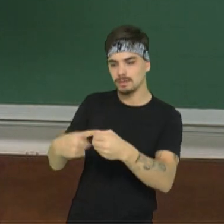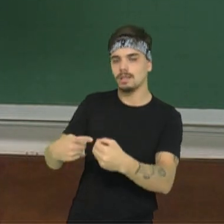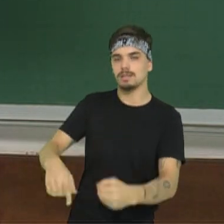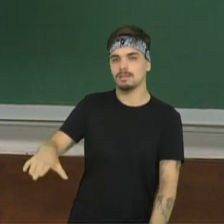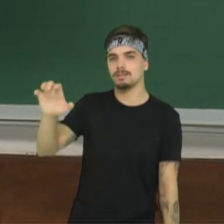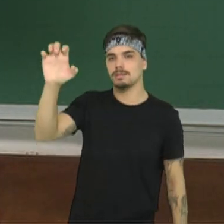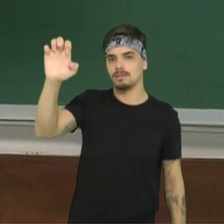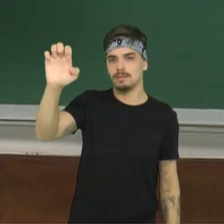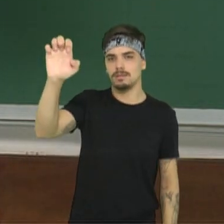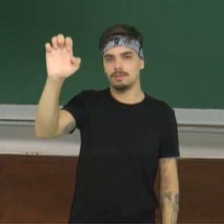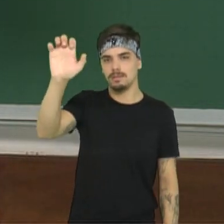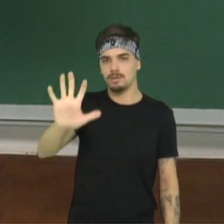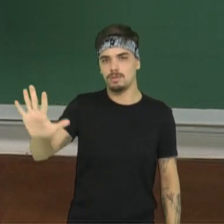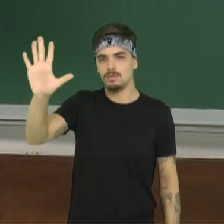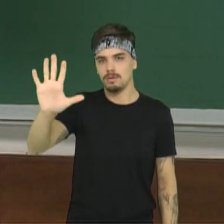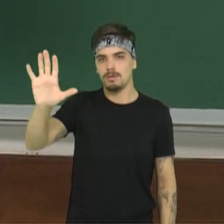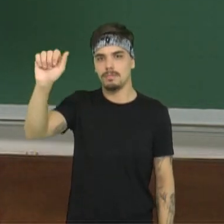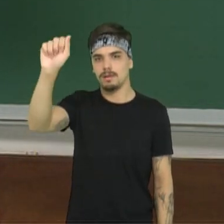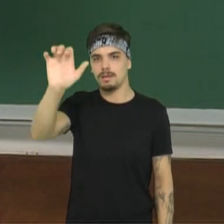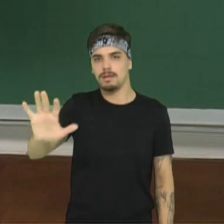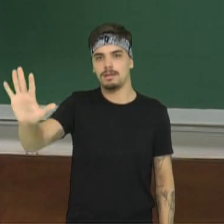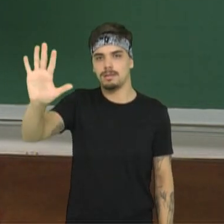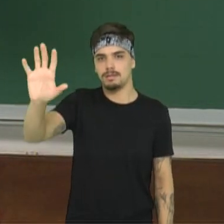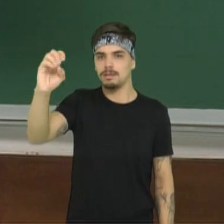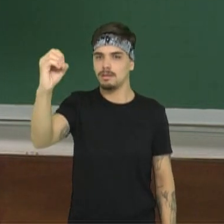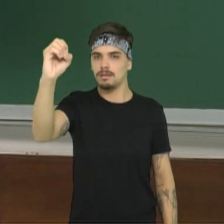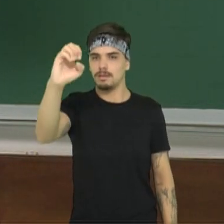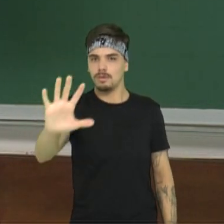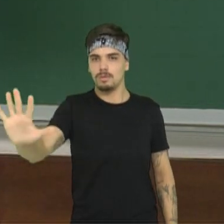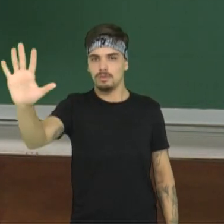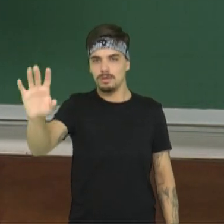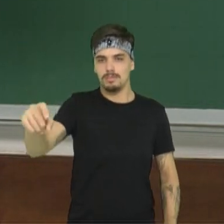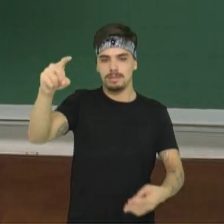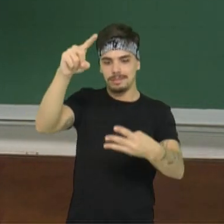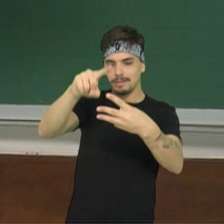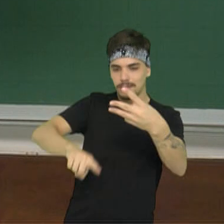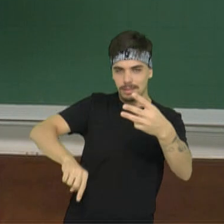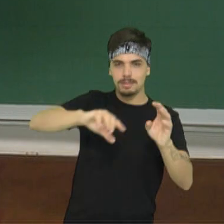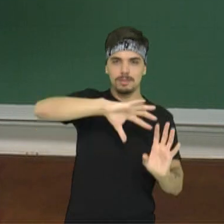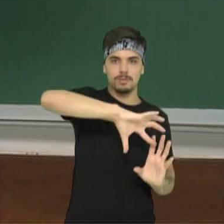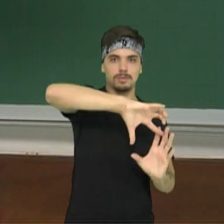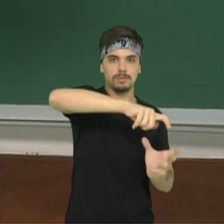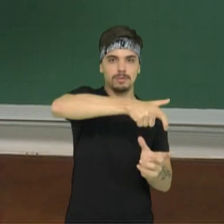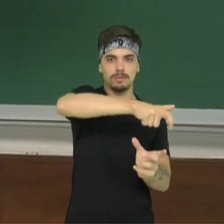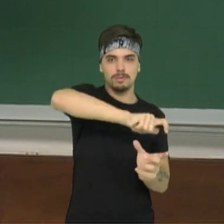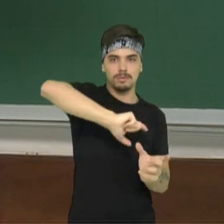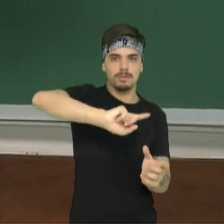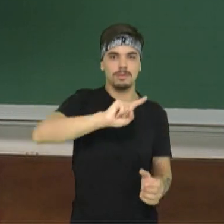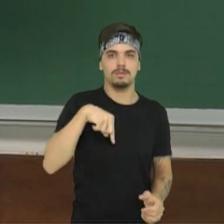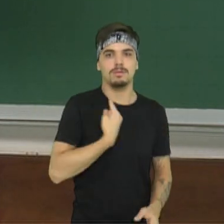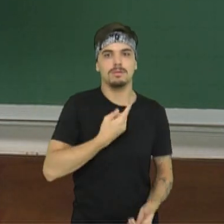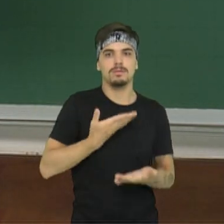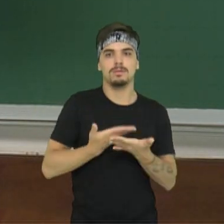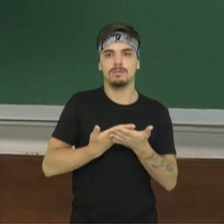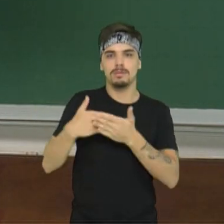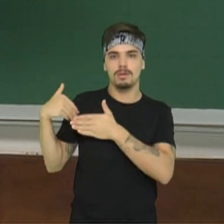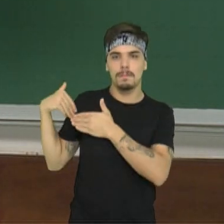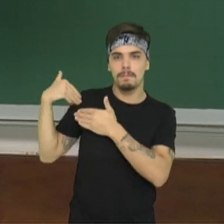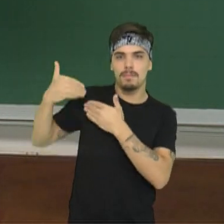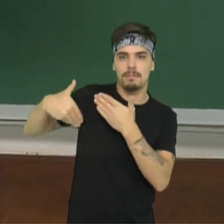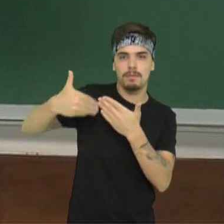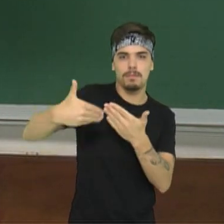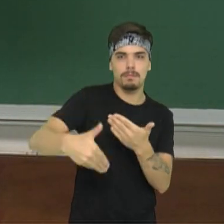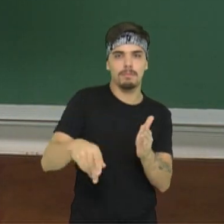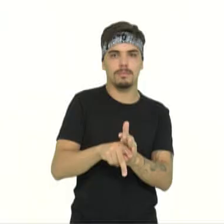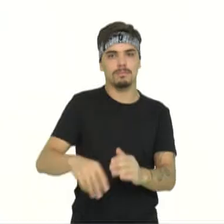Ásia, Europa e Oceania, que foram esses três continentes, né, que nós estamos estudando aí no nono